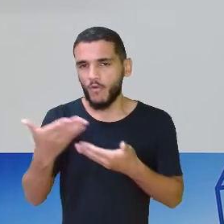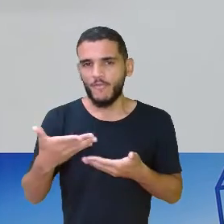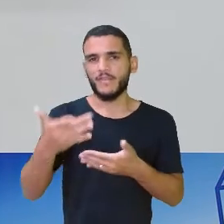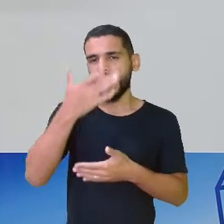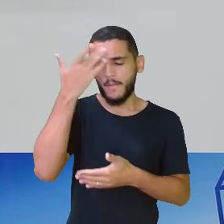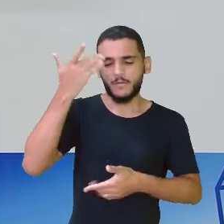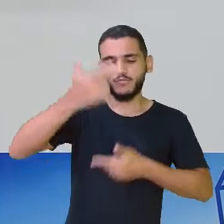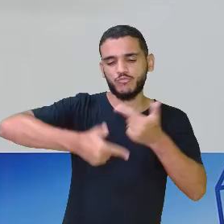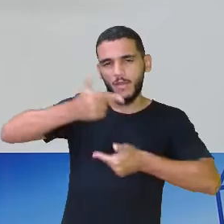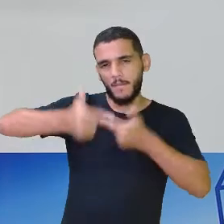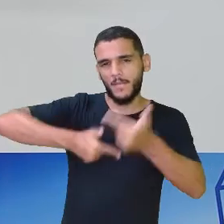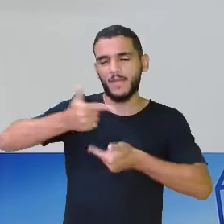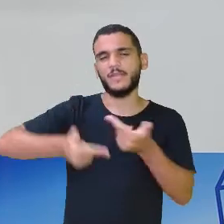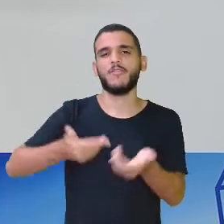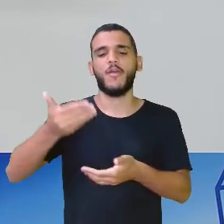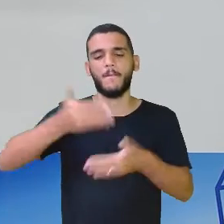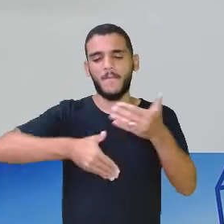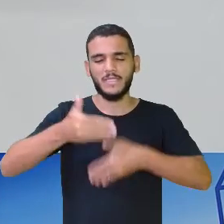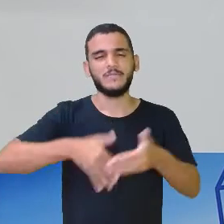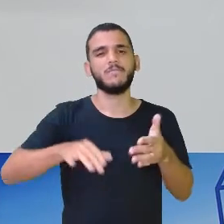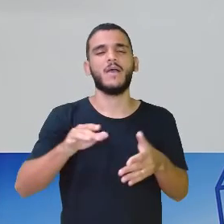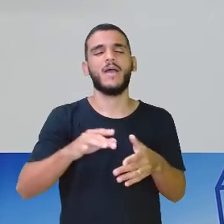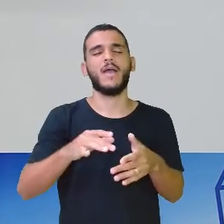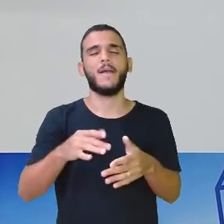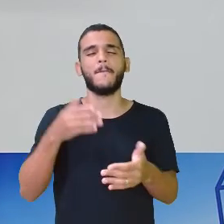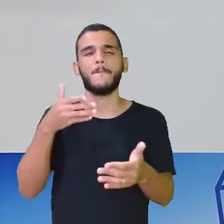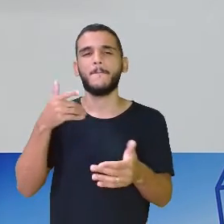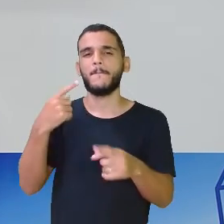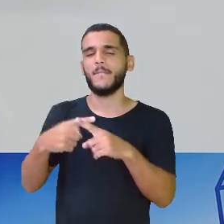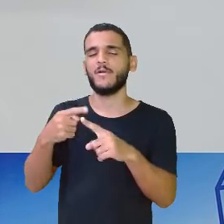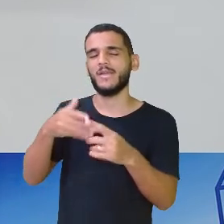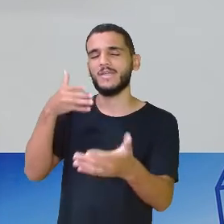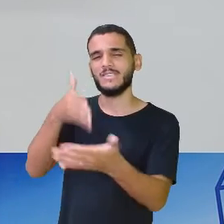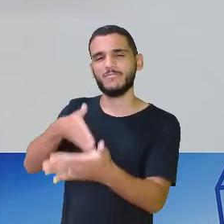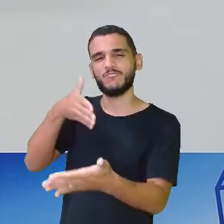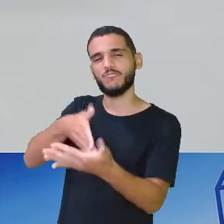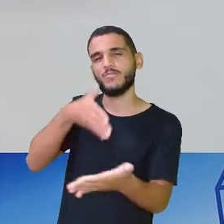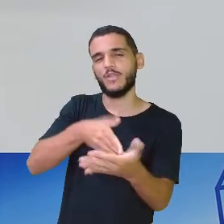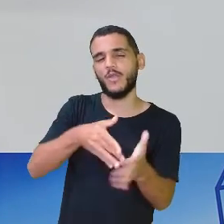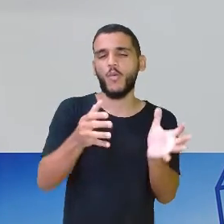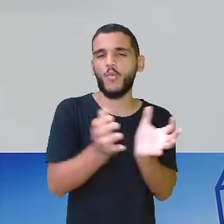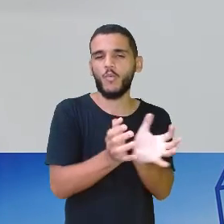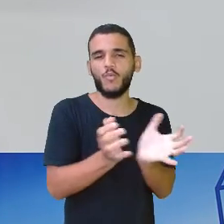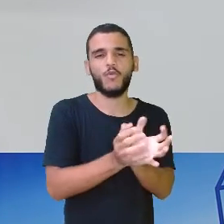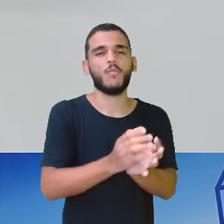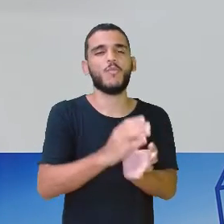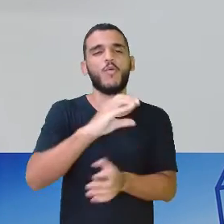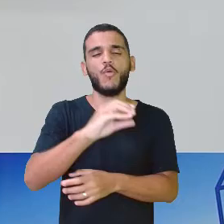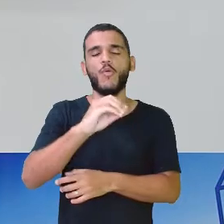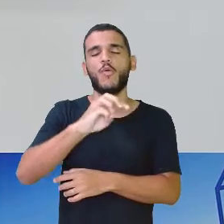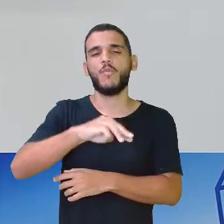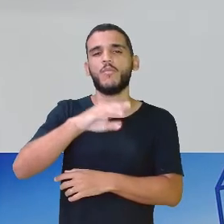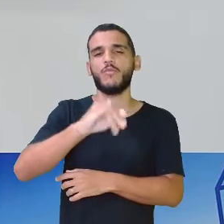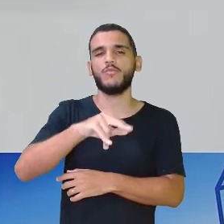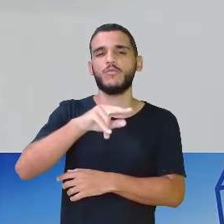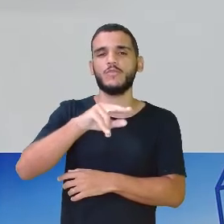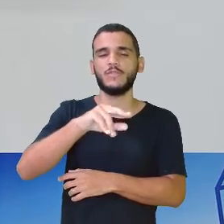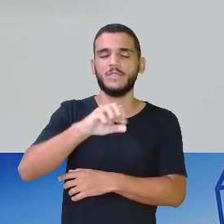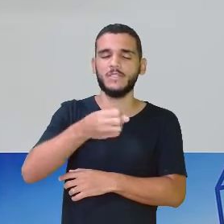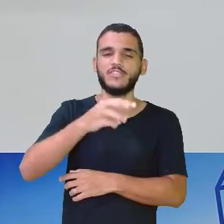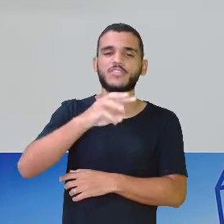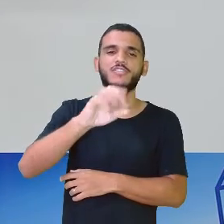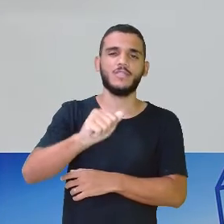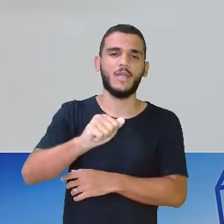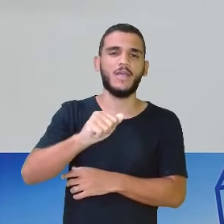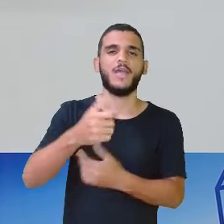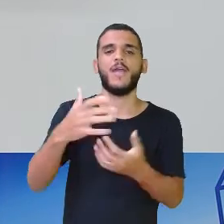do movimento, ou seja, impedindo que os ditos grupos comunistas, né, agregassem aqueles trabalhadores à sua